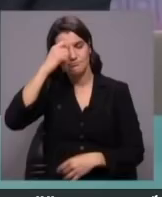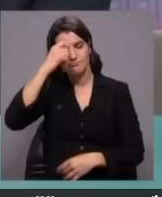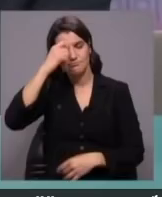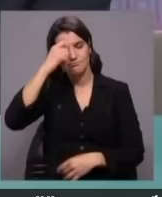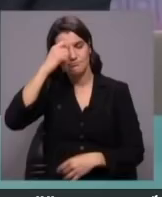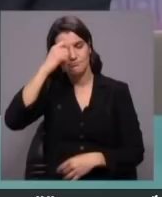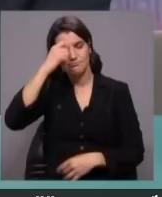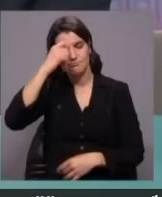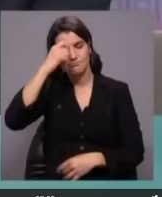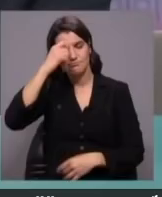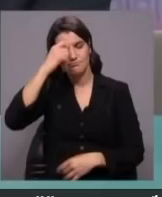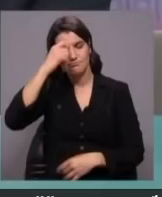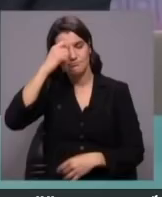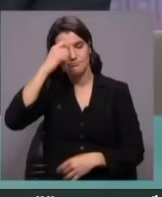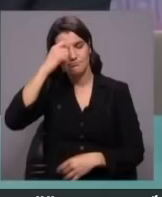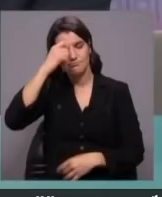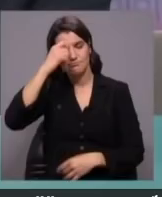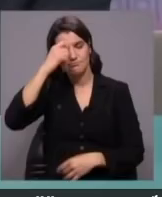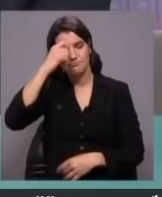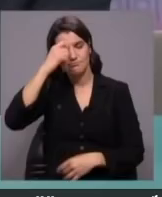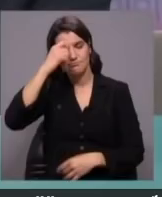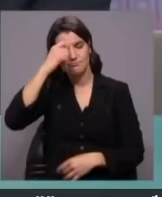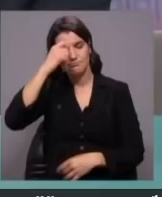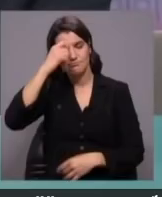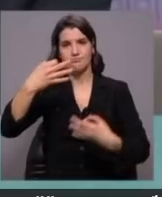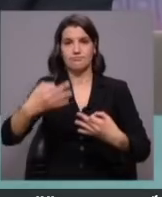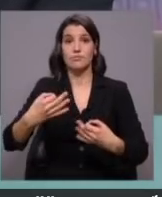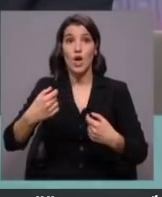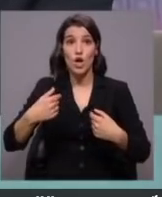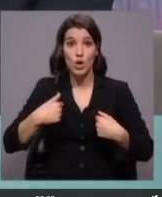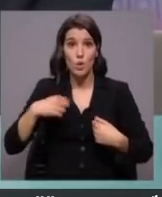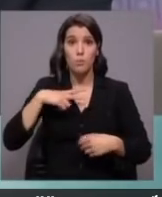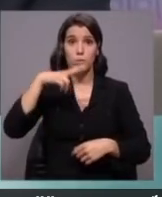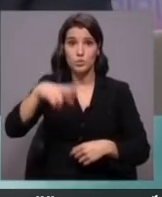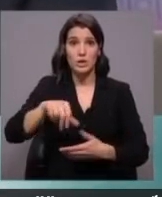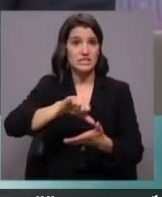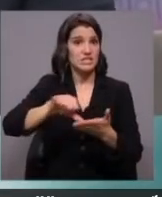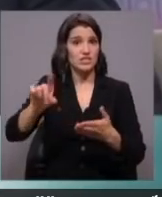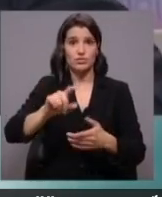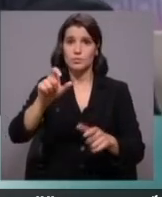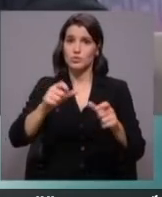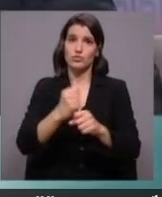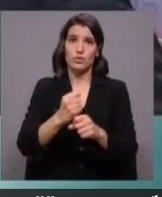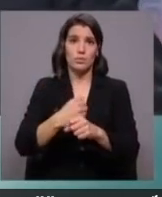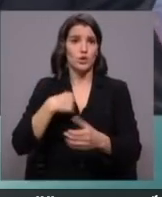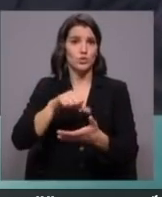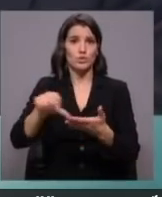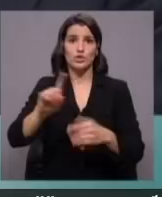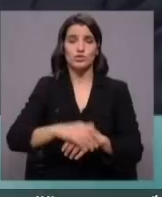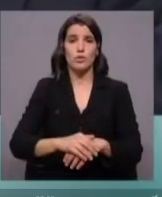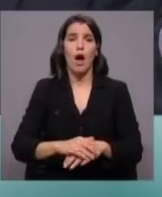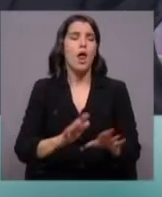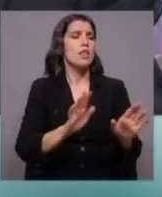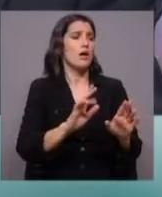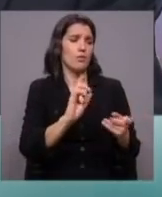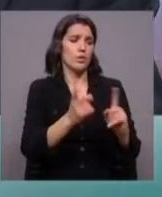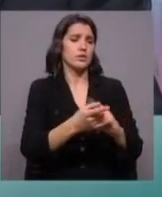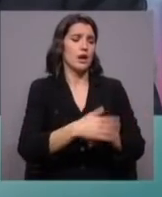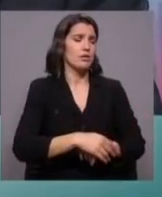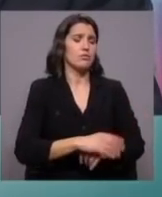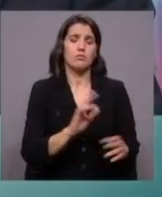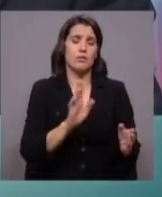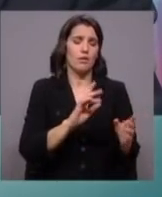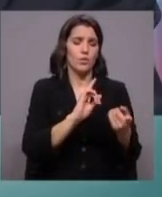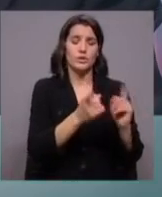À parte da crise mundial, também houve uma crise... nacional, certo? Nem de quem cá trabalha. Eu tenho de avançar. Não, é o contrário. Para fechar muito rapidamente, se tenho de dar um